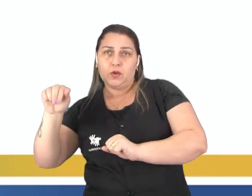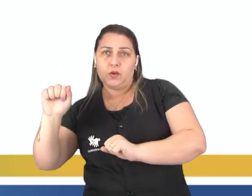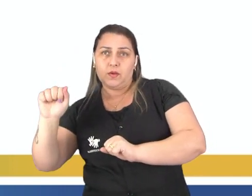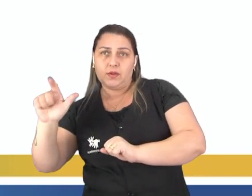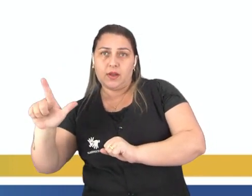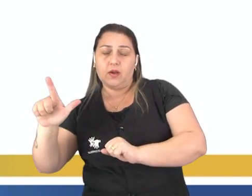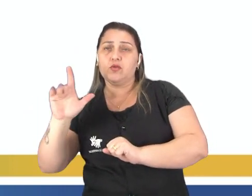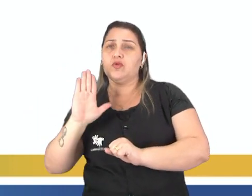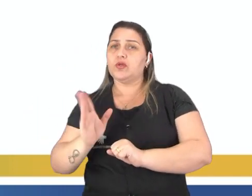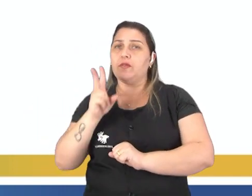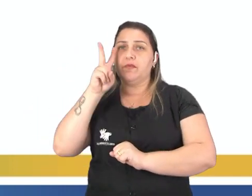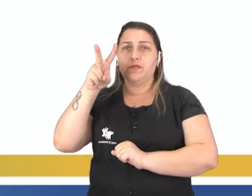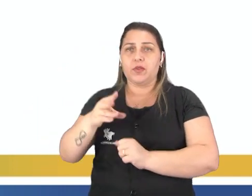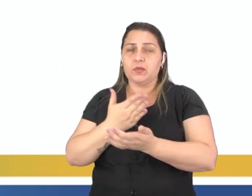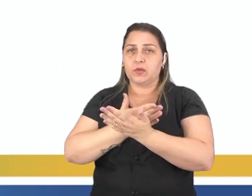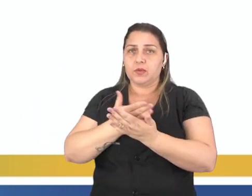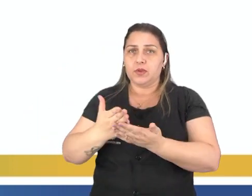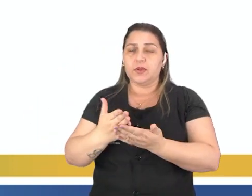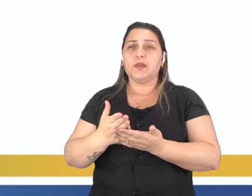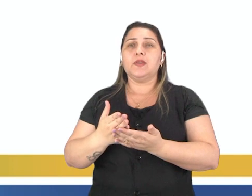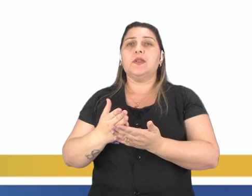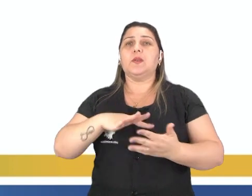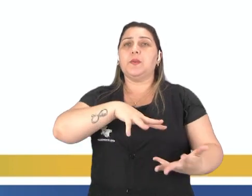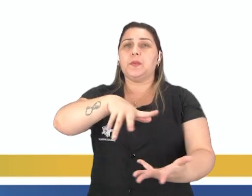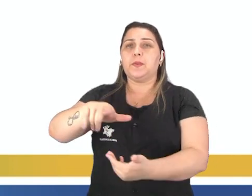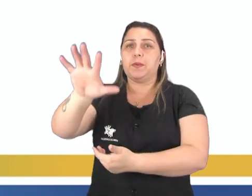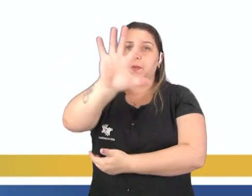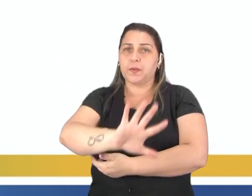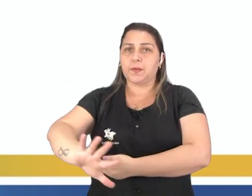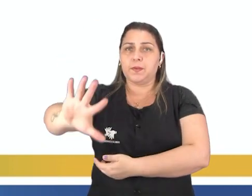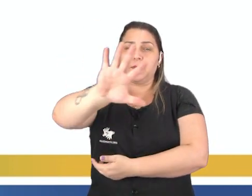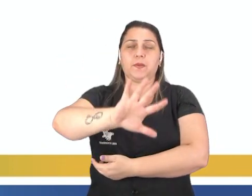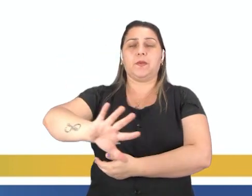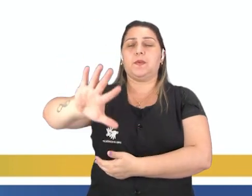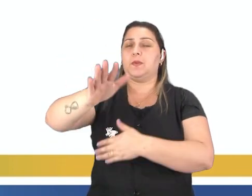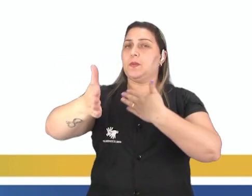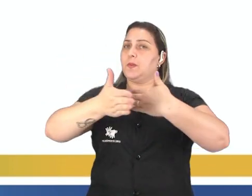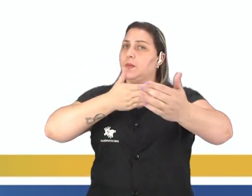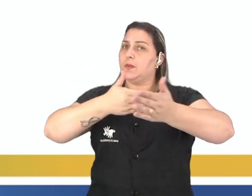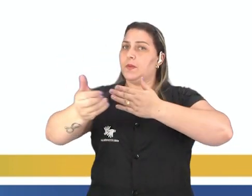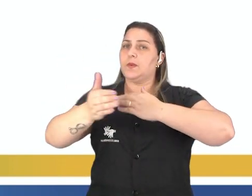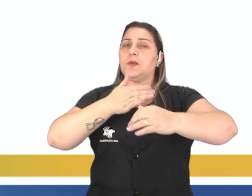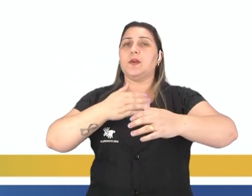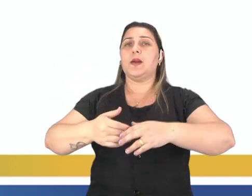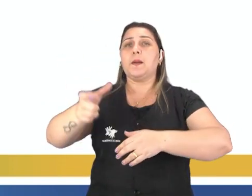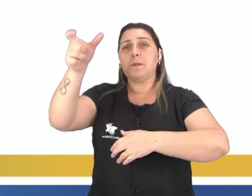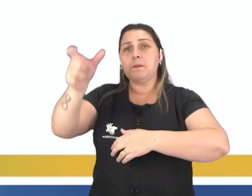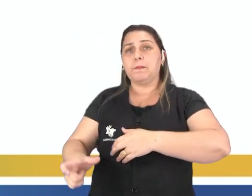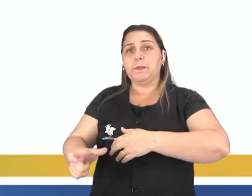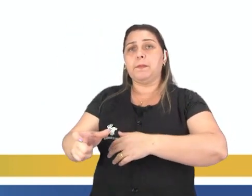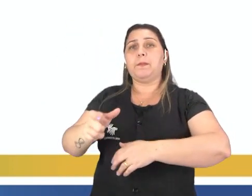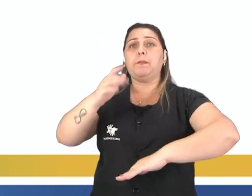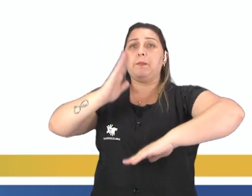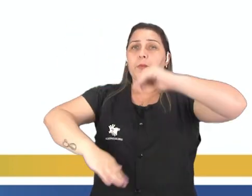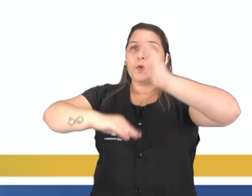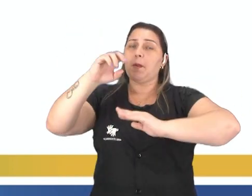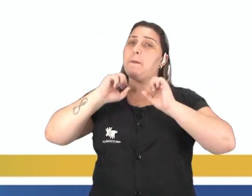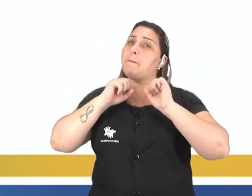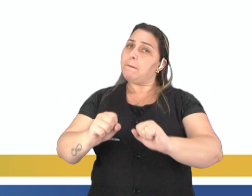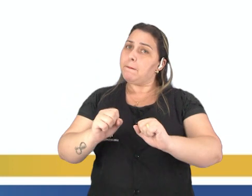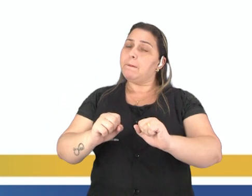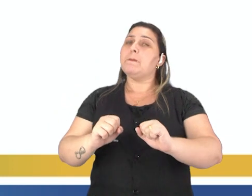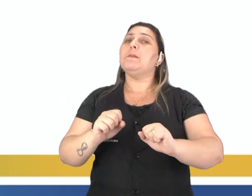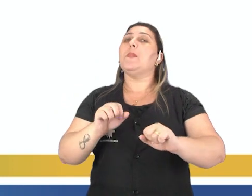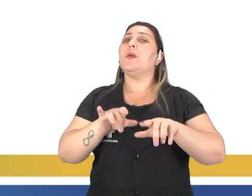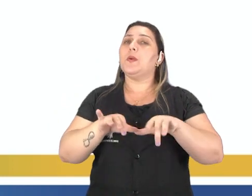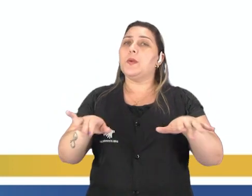no início, ela é universal. Qualquer músico vai poder tocar